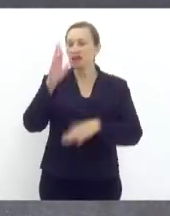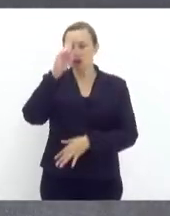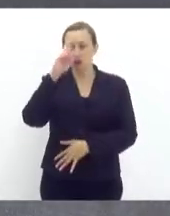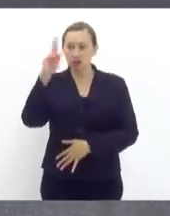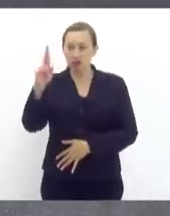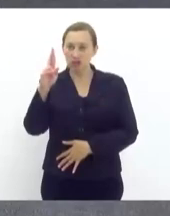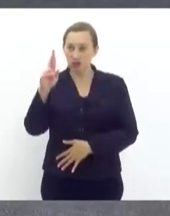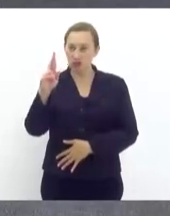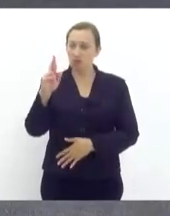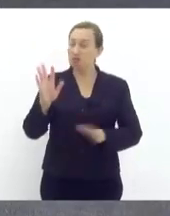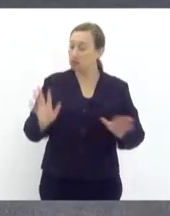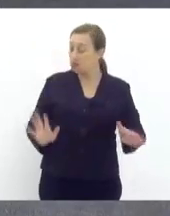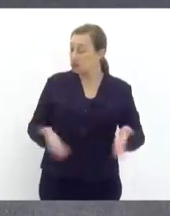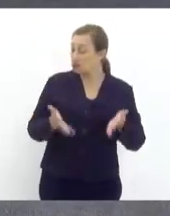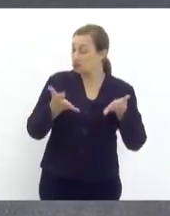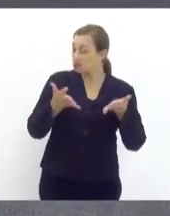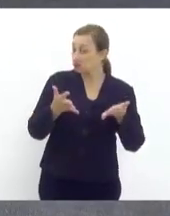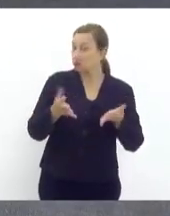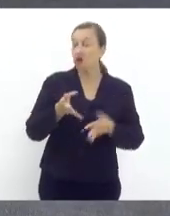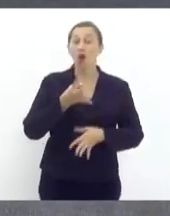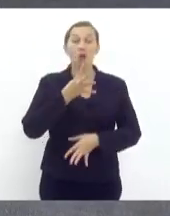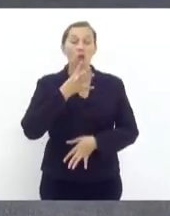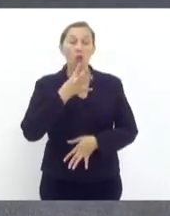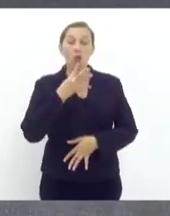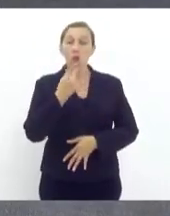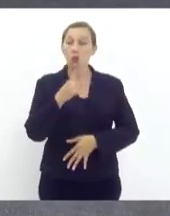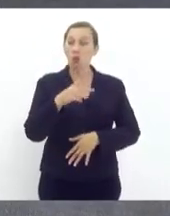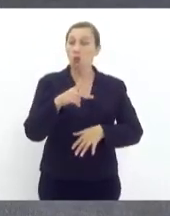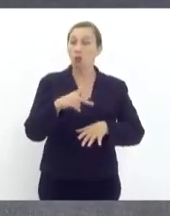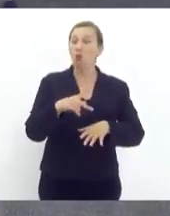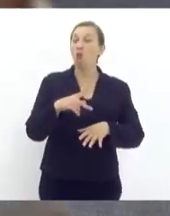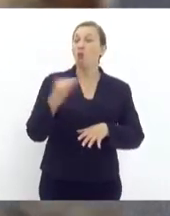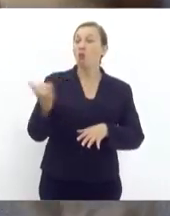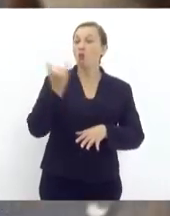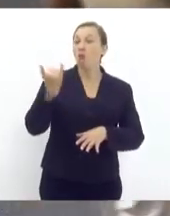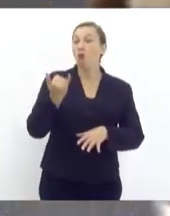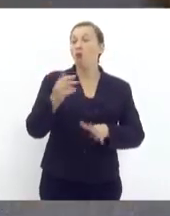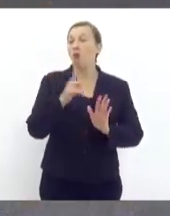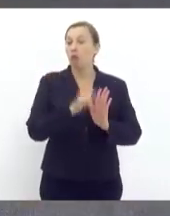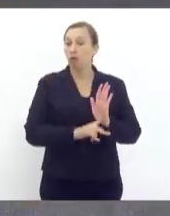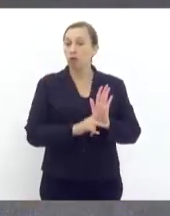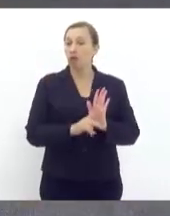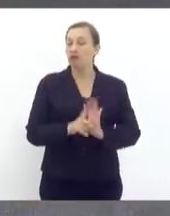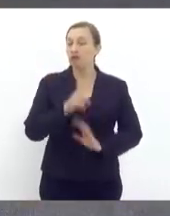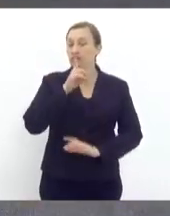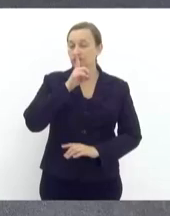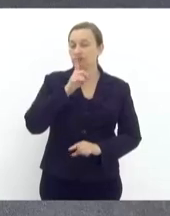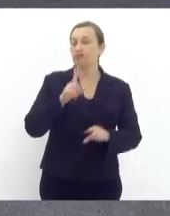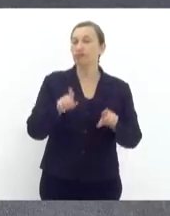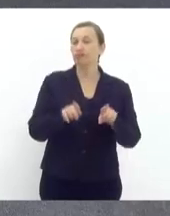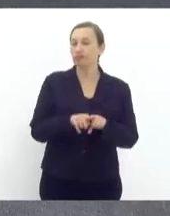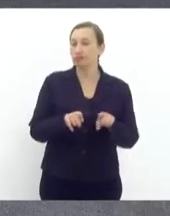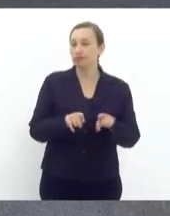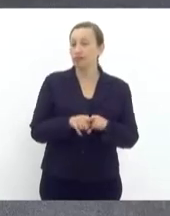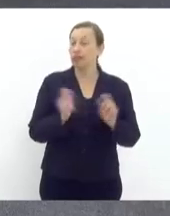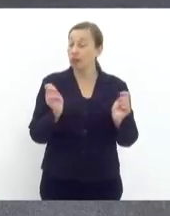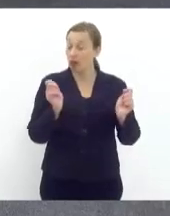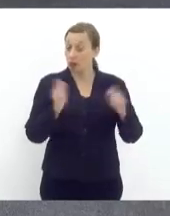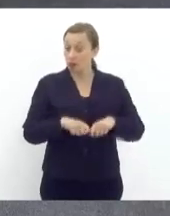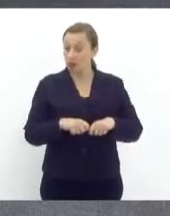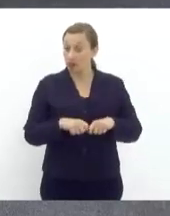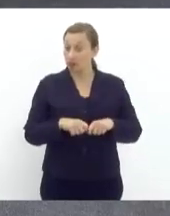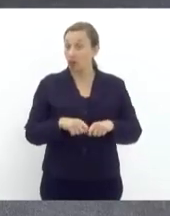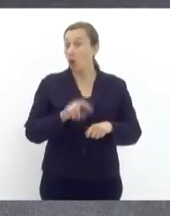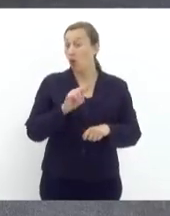por essa iniciativa reconhecia a importância do seu projeto me silenciei diante da possibilidade